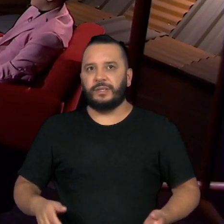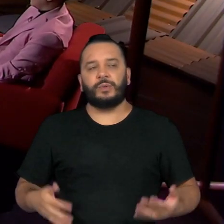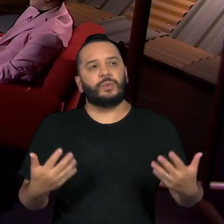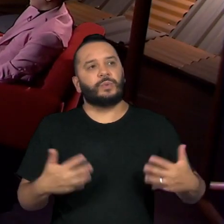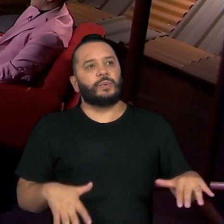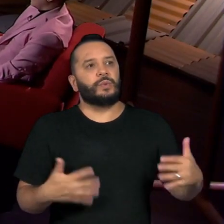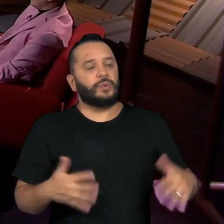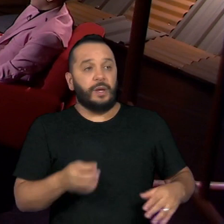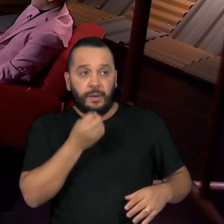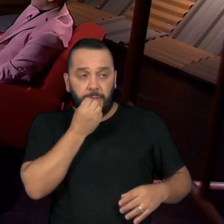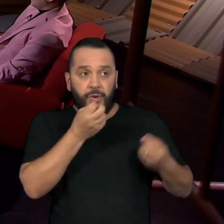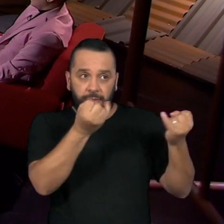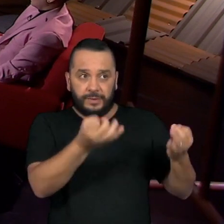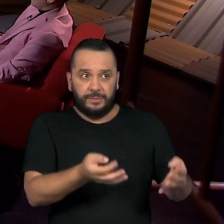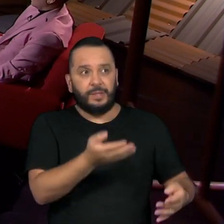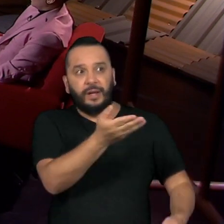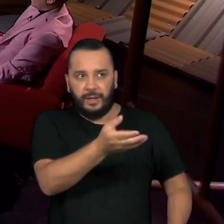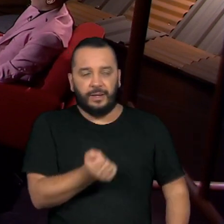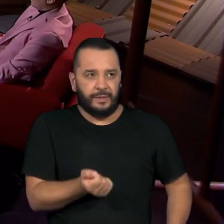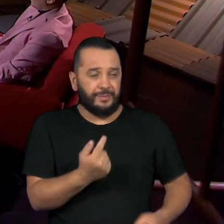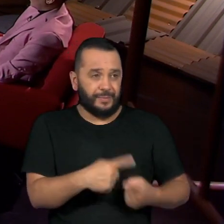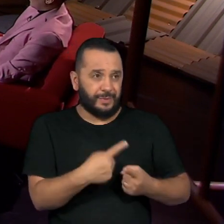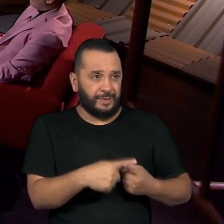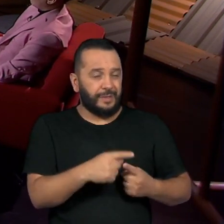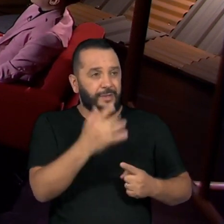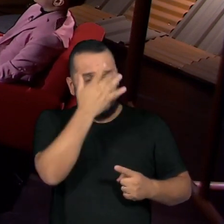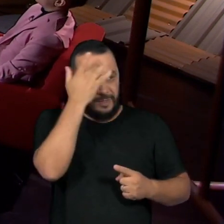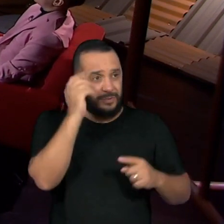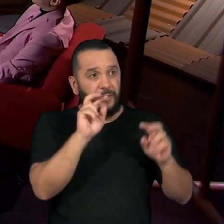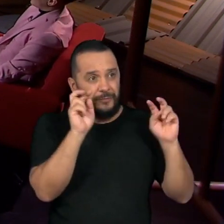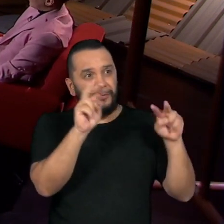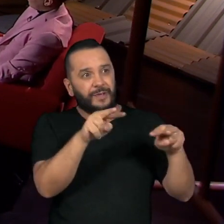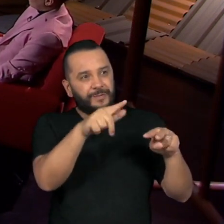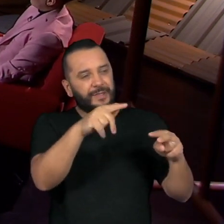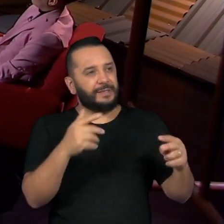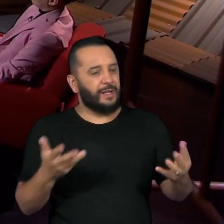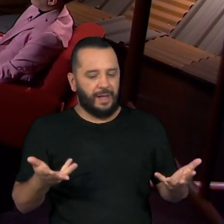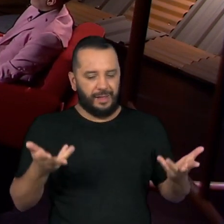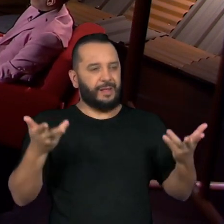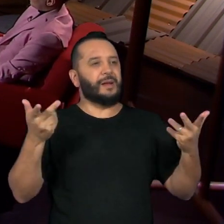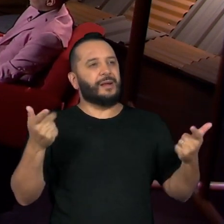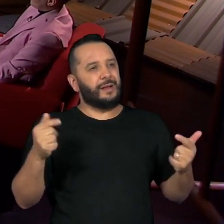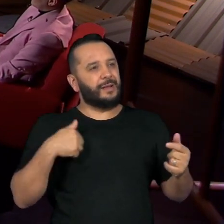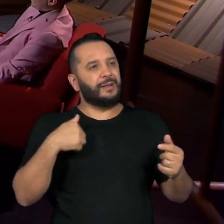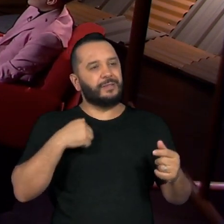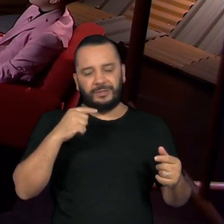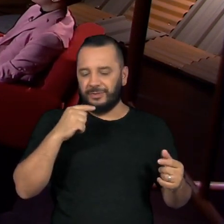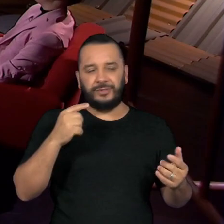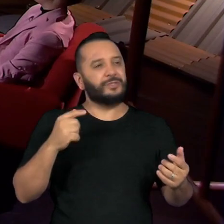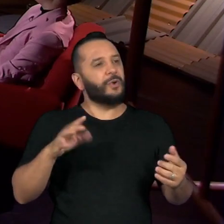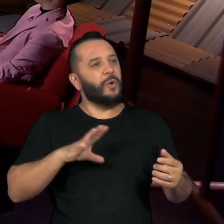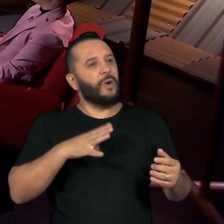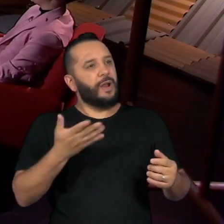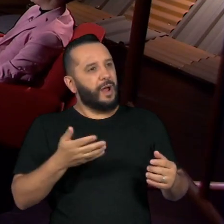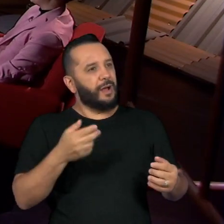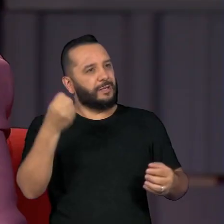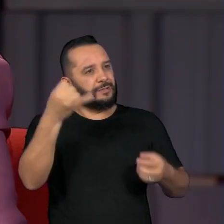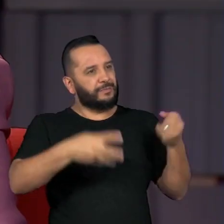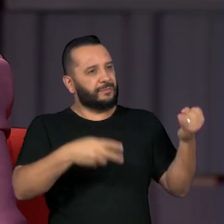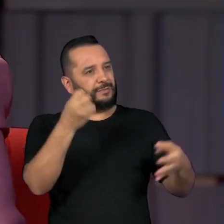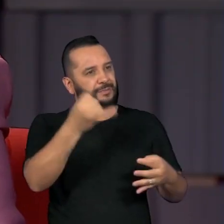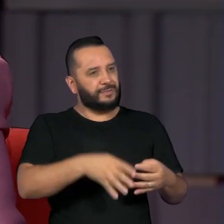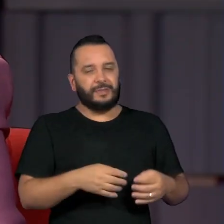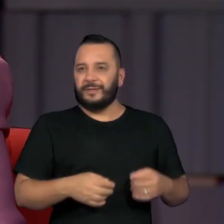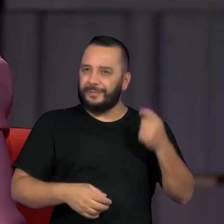É bom você falar isso, né? Porque muita gente que te vê toda elegante, toda desinibida, falando Acha assim... que foi fácil. E